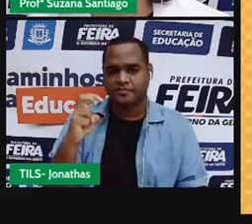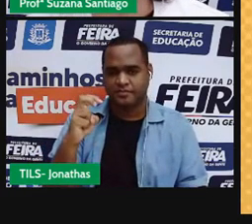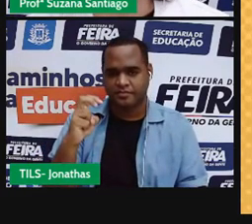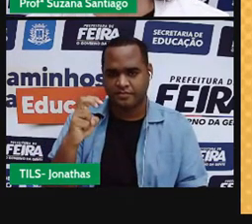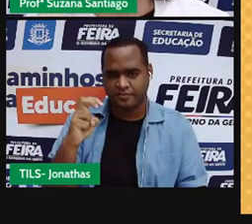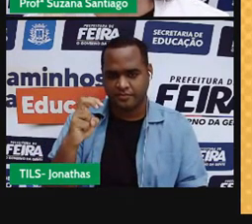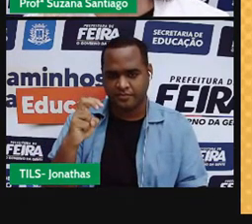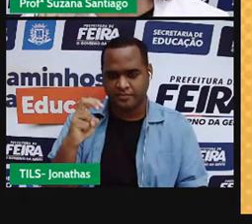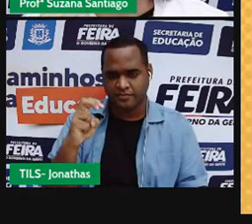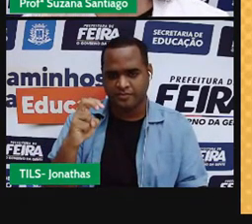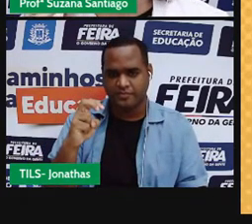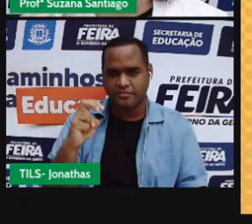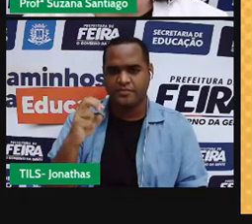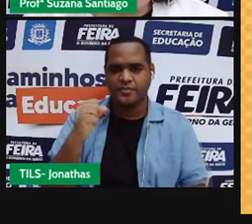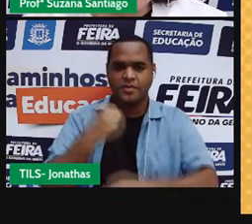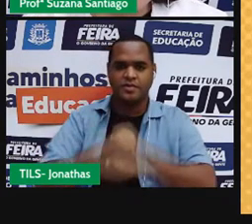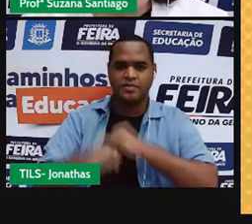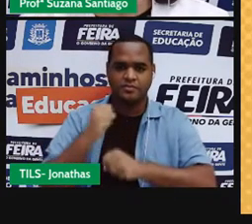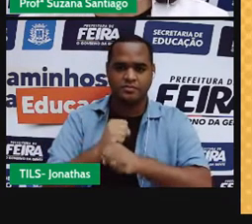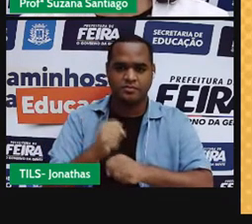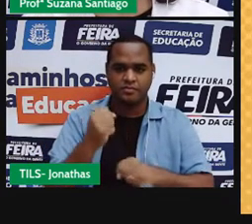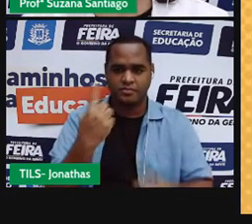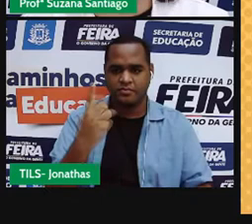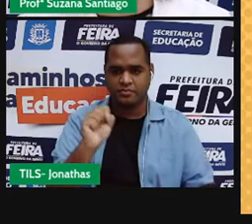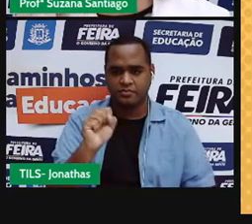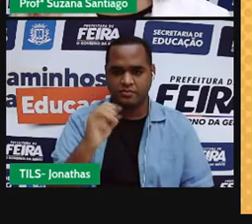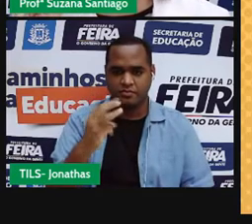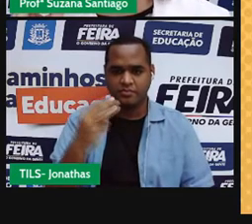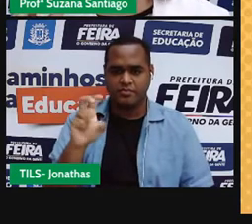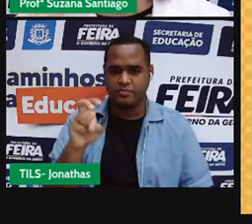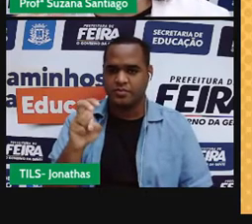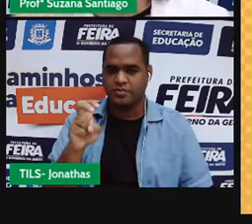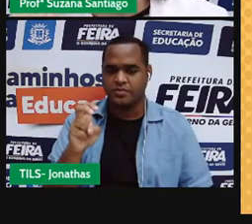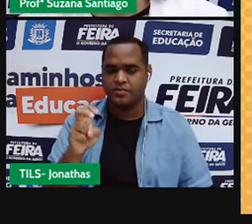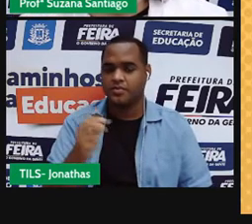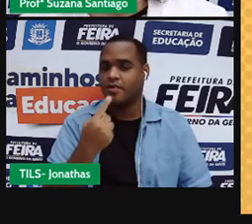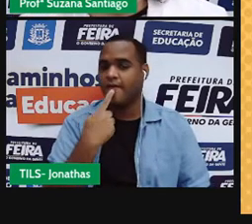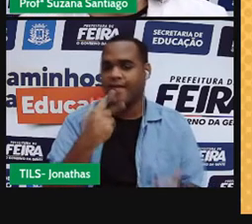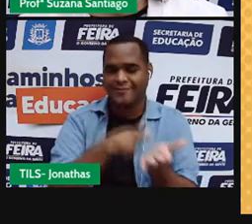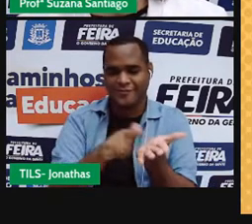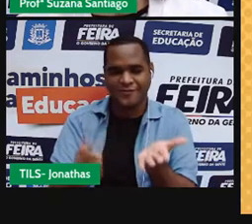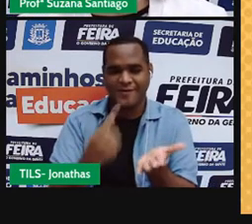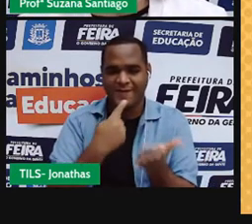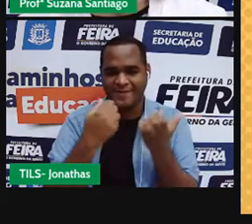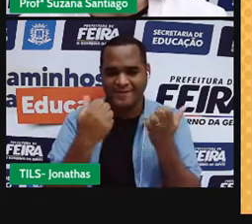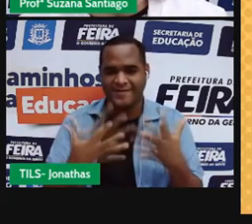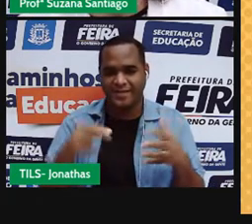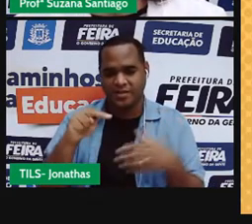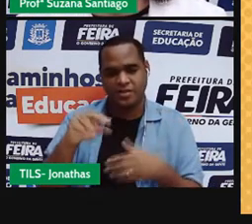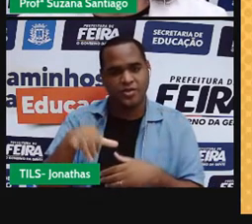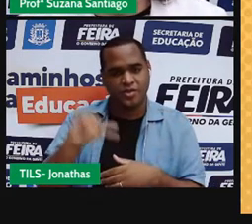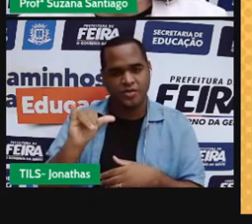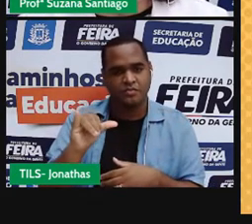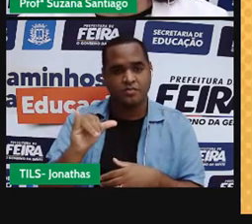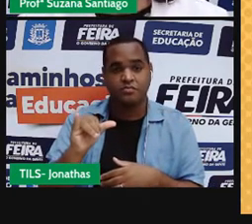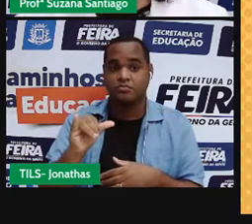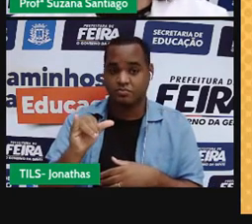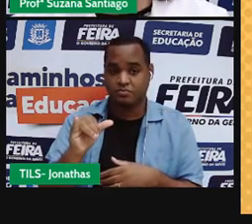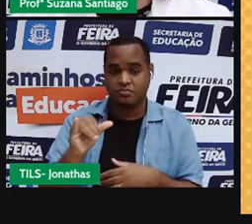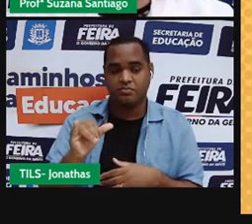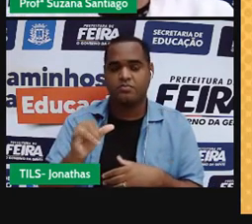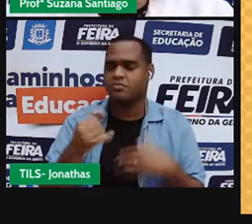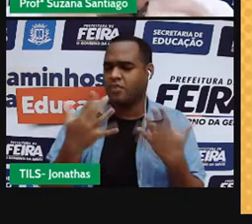1835, então século XIX. Olha só, o New York Sun, ele é um jornal, era um jornal,